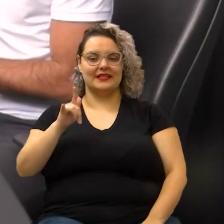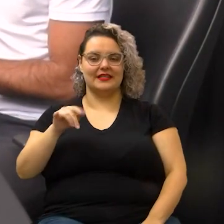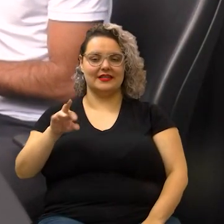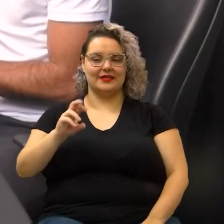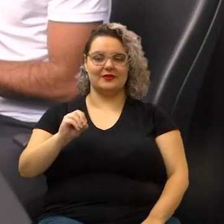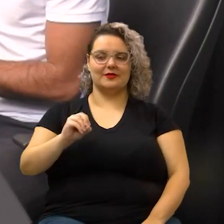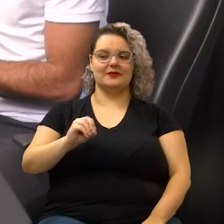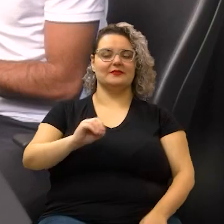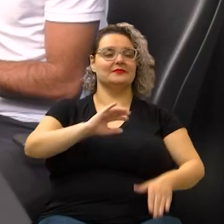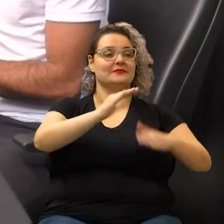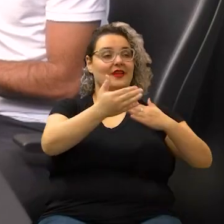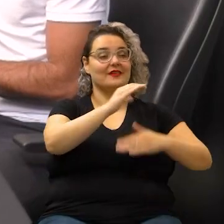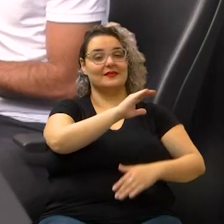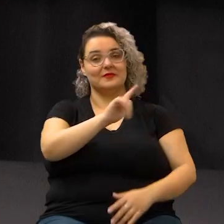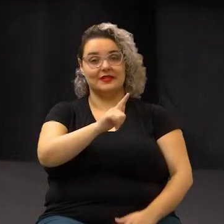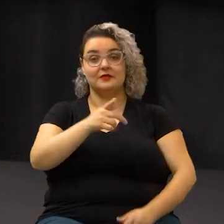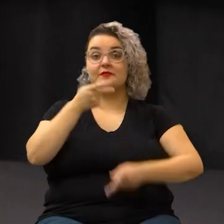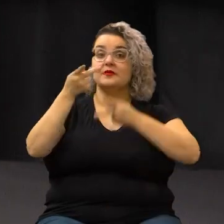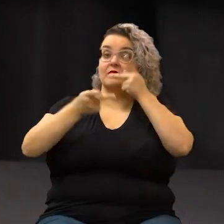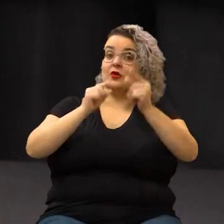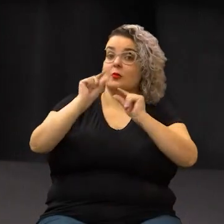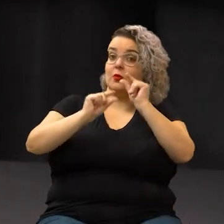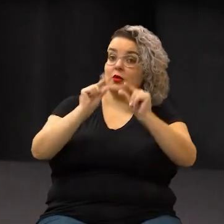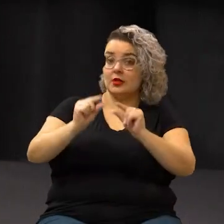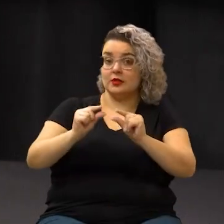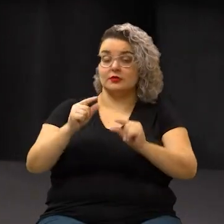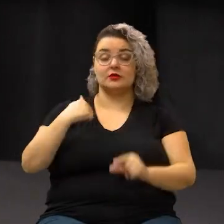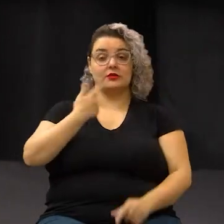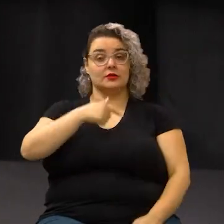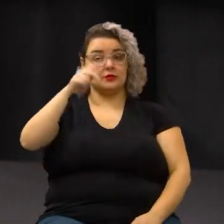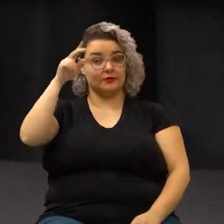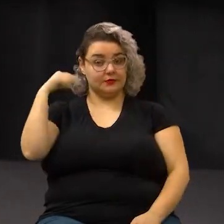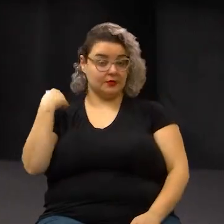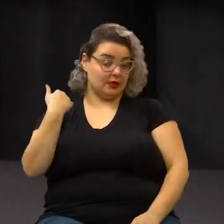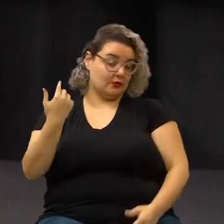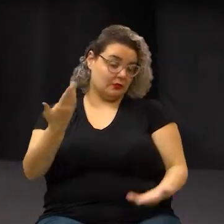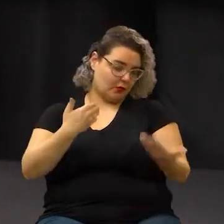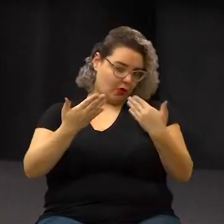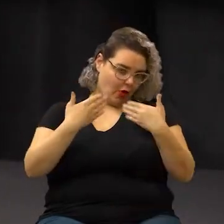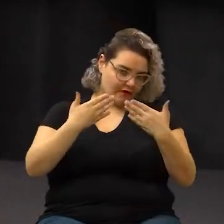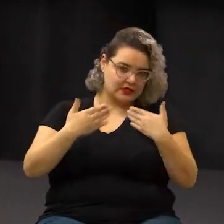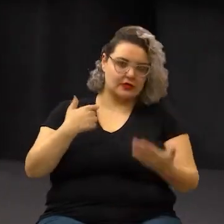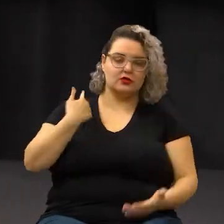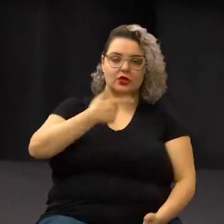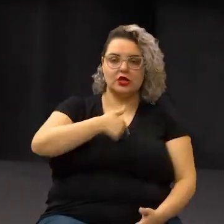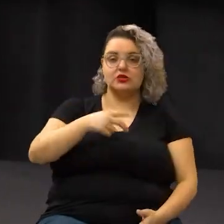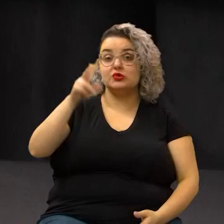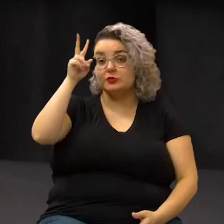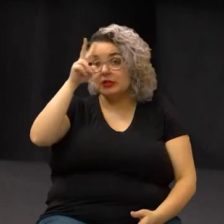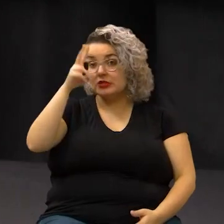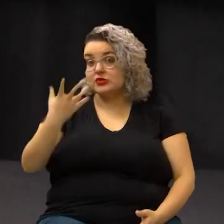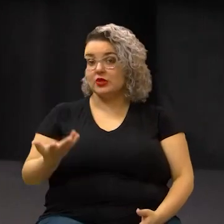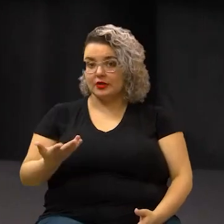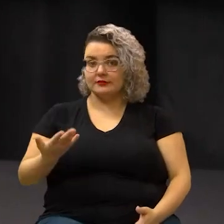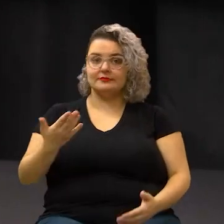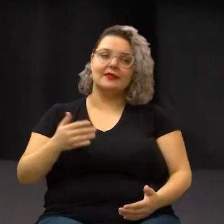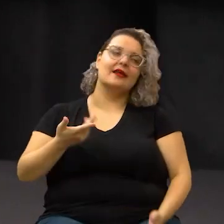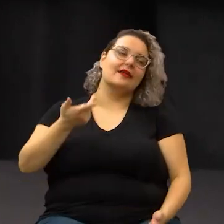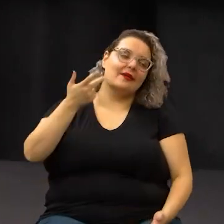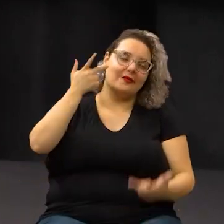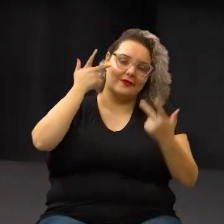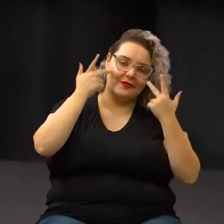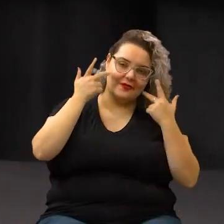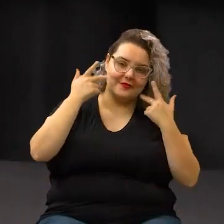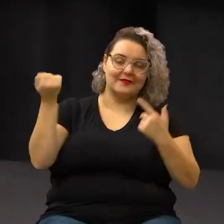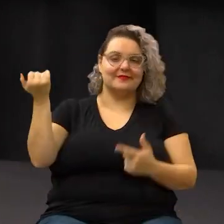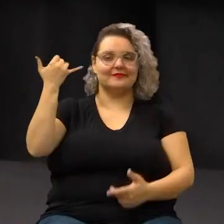do Campo Grande. Ele que vai falar um pouquinho para a gente da sua trajetória. E como é tradicional, eu vou logo na abertura fazer